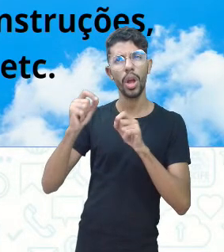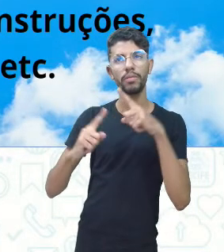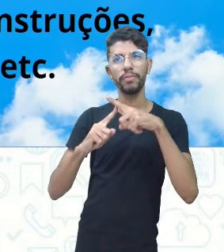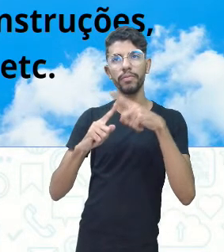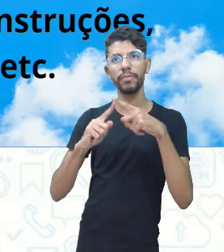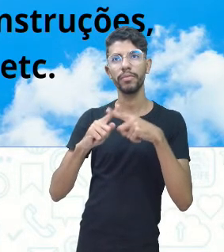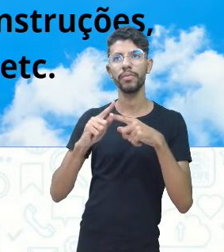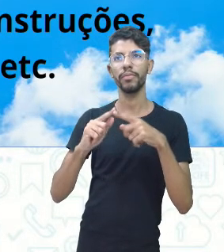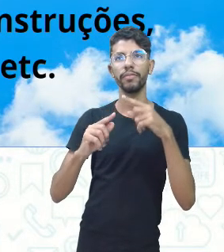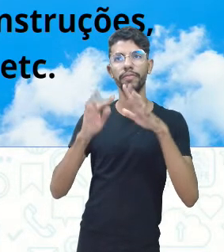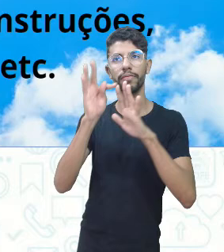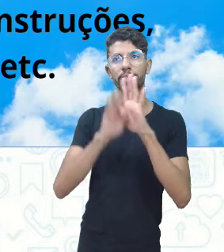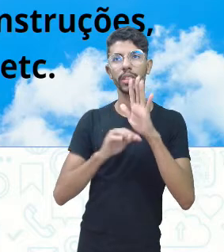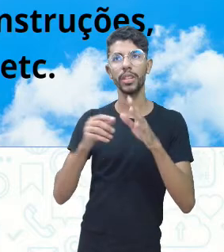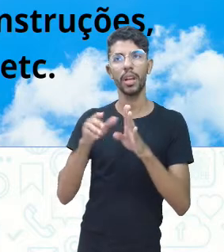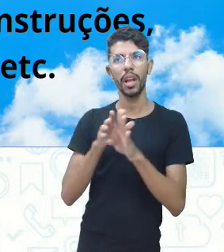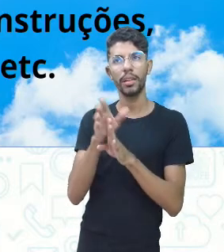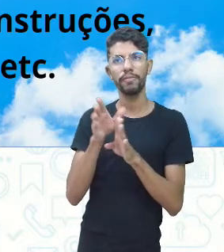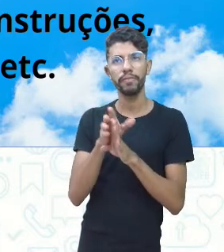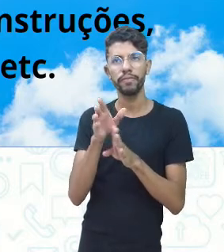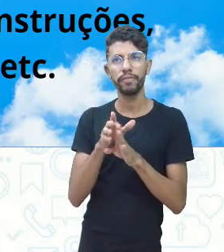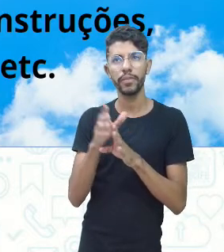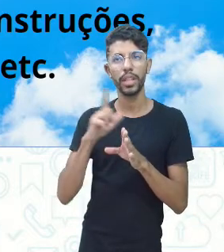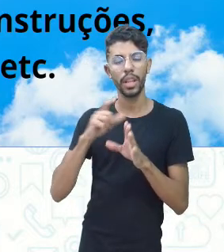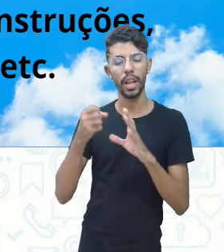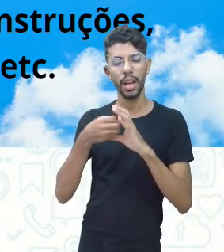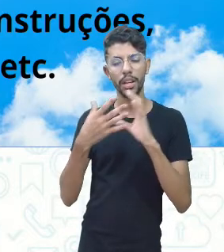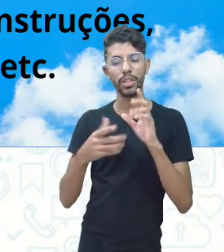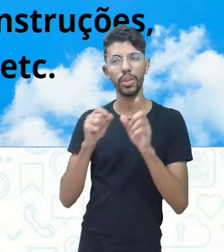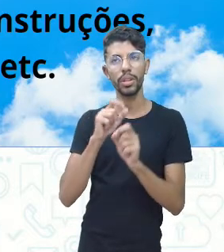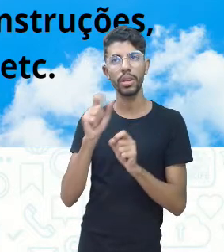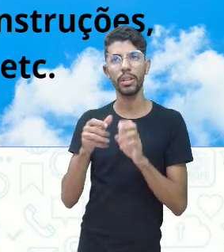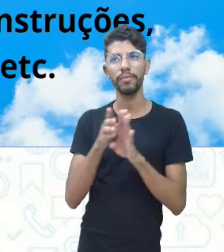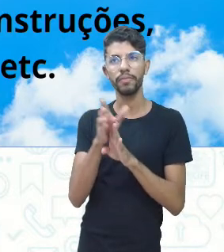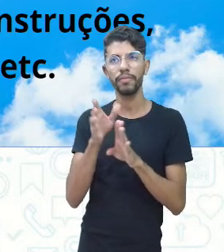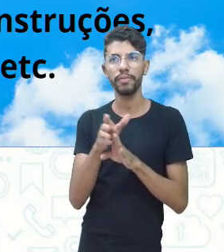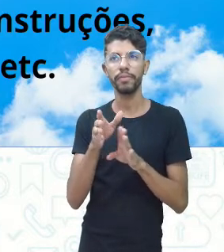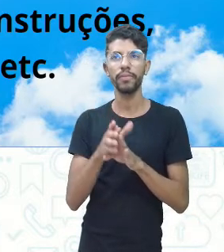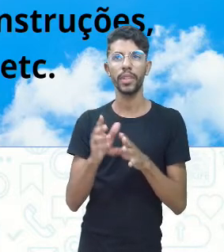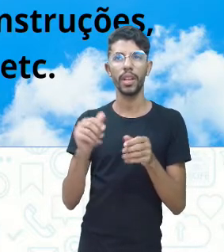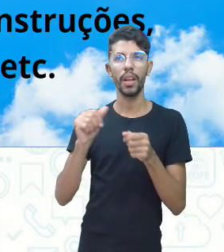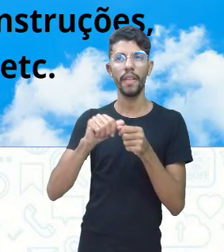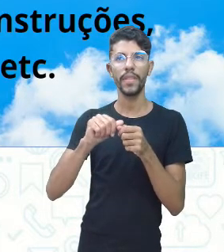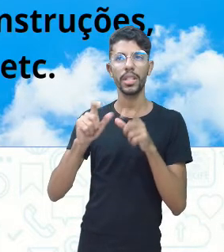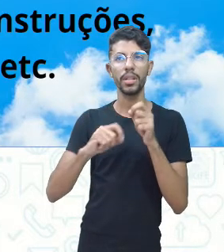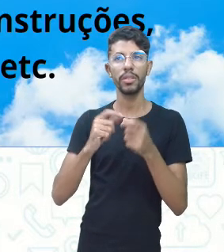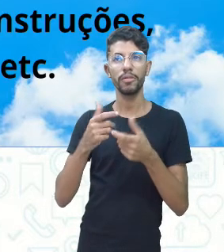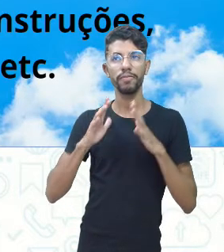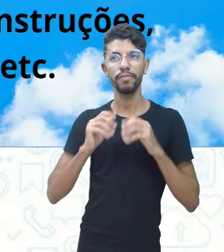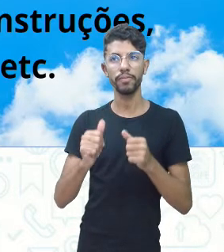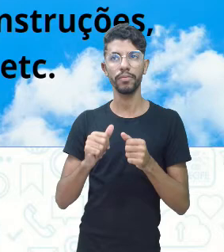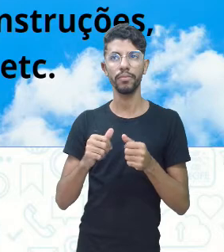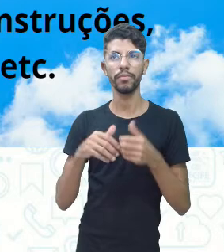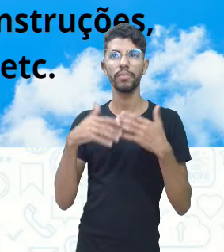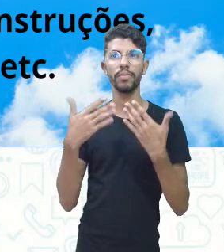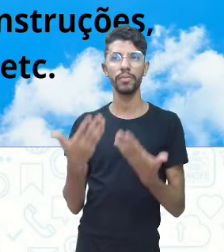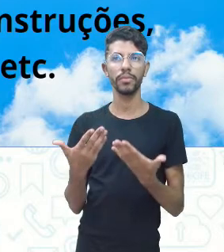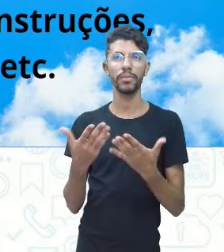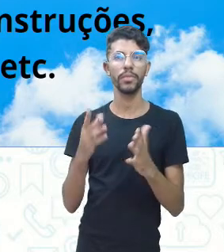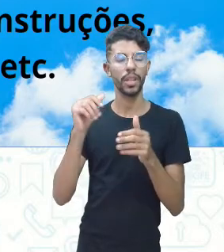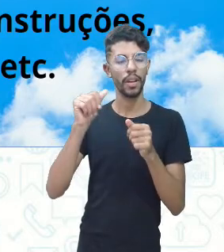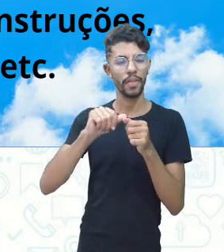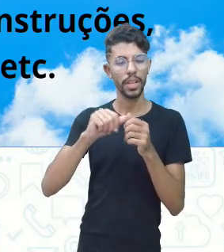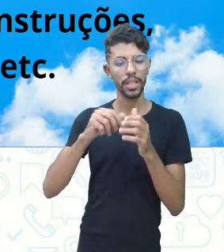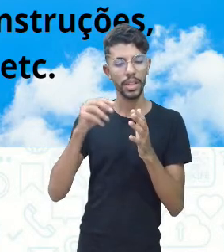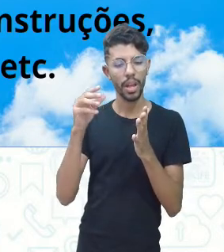fornecer instruções para a realização de uma ação desejada. Logo, esse texto incita o leitor a realizar algo. Sua aplicação